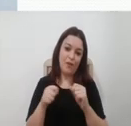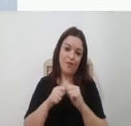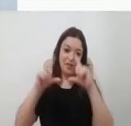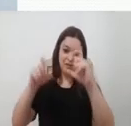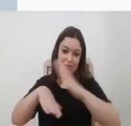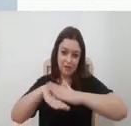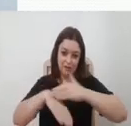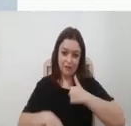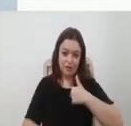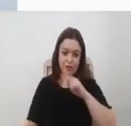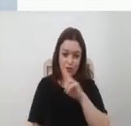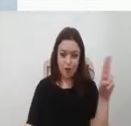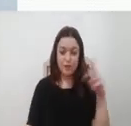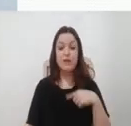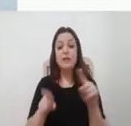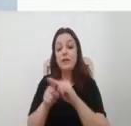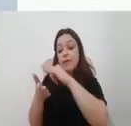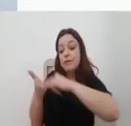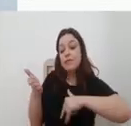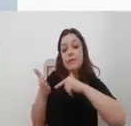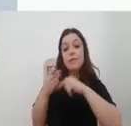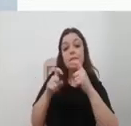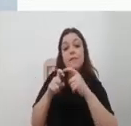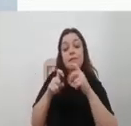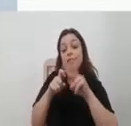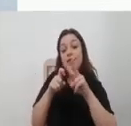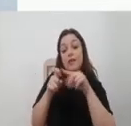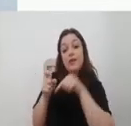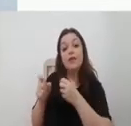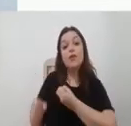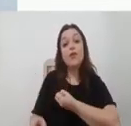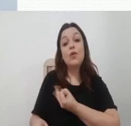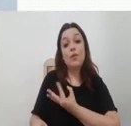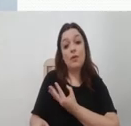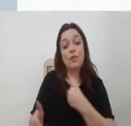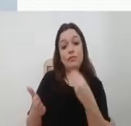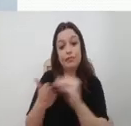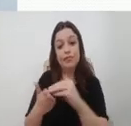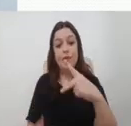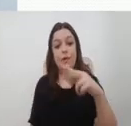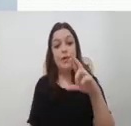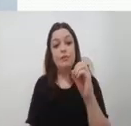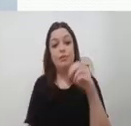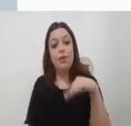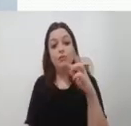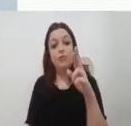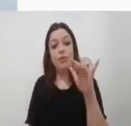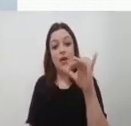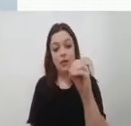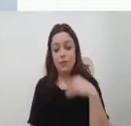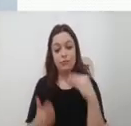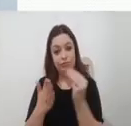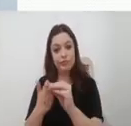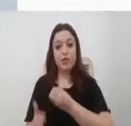que acabei fazendo essas fotos pro livro. E o número do prontuário. Então, é muito importante sempre colocar